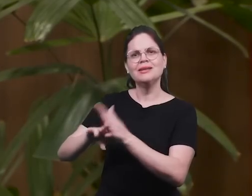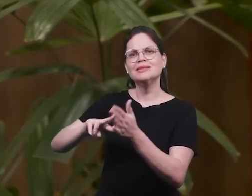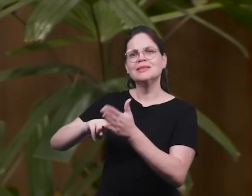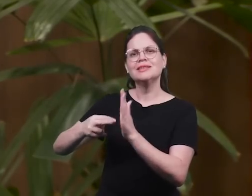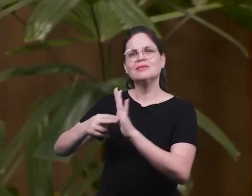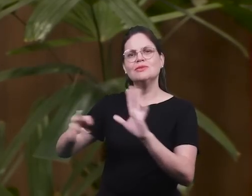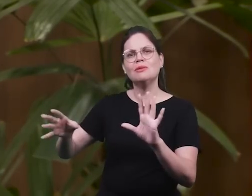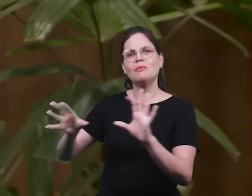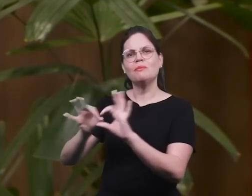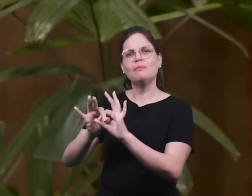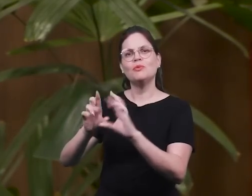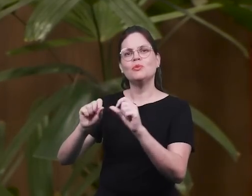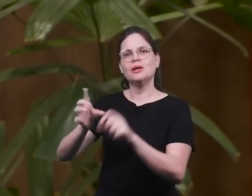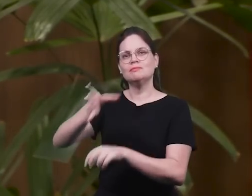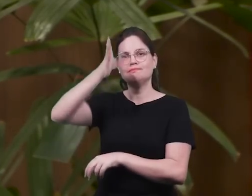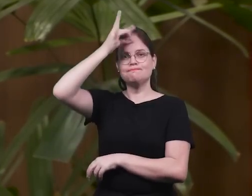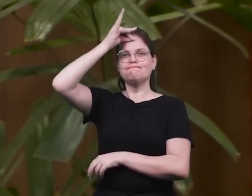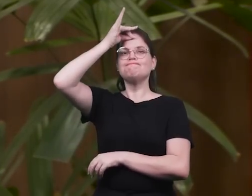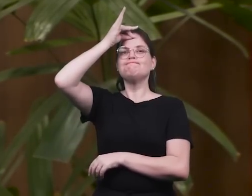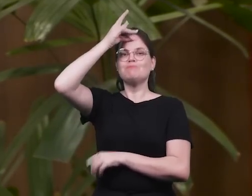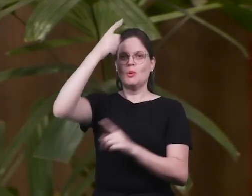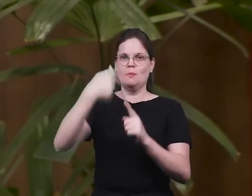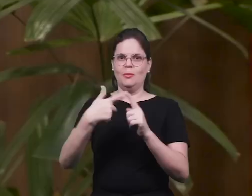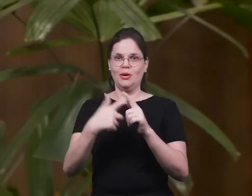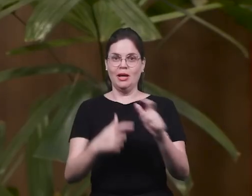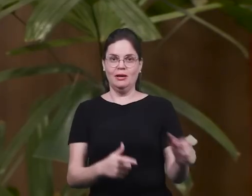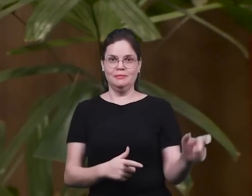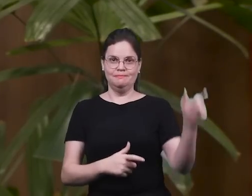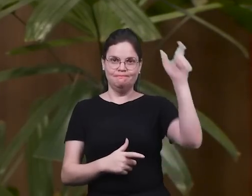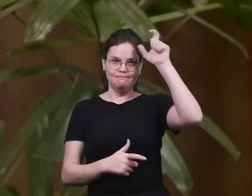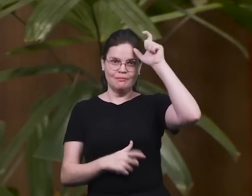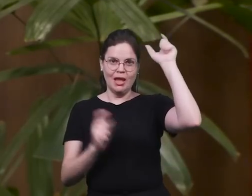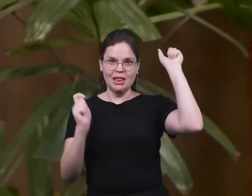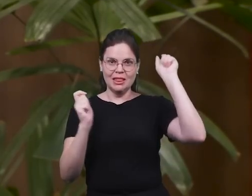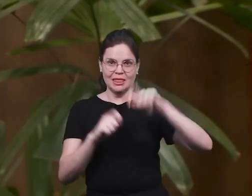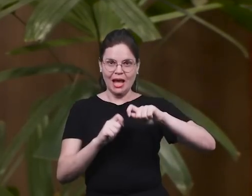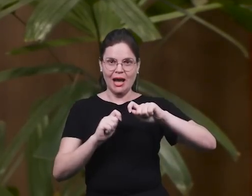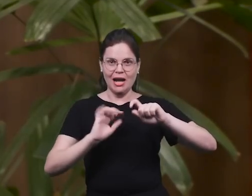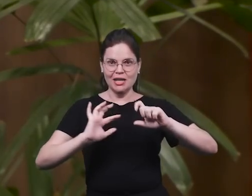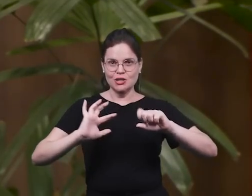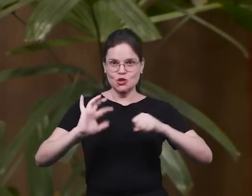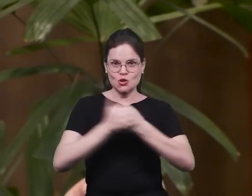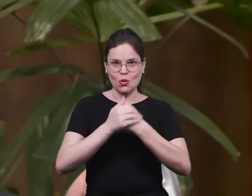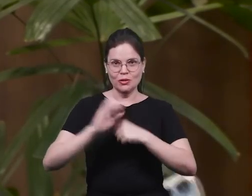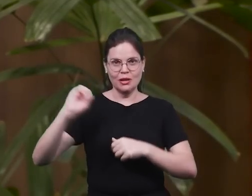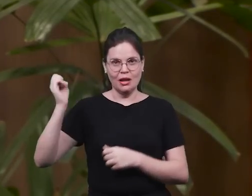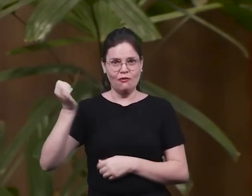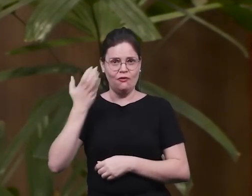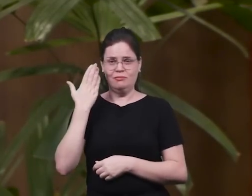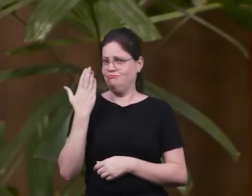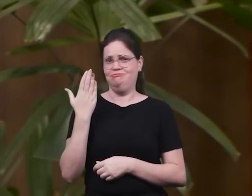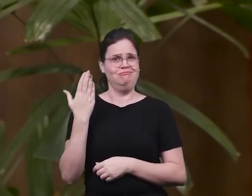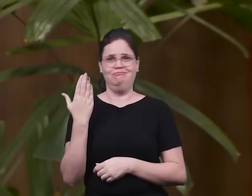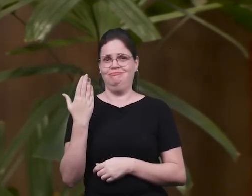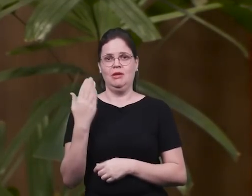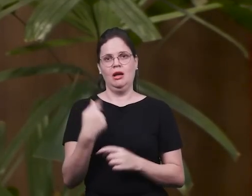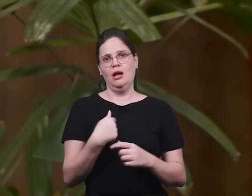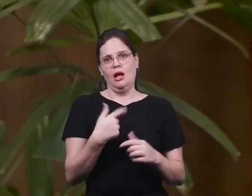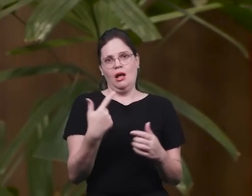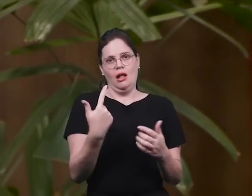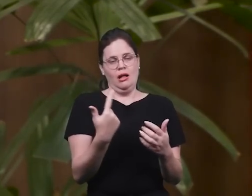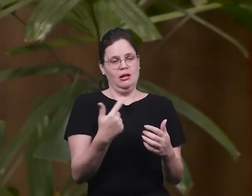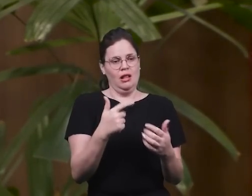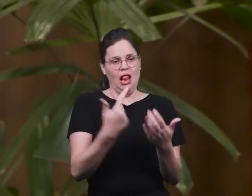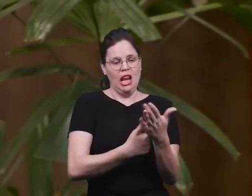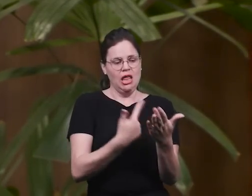Porque o adversário não poderia agora esconder a revelação. A letra é fácil, ele colocou numa língua morta,